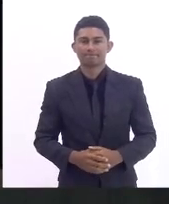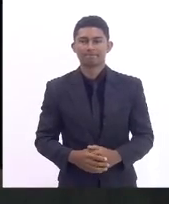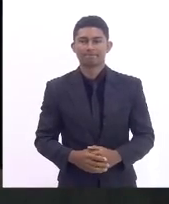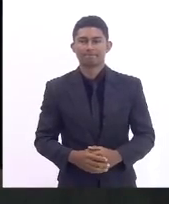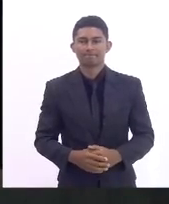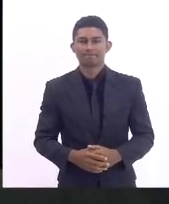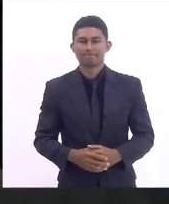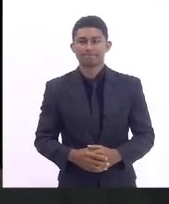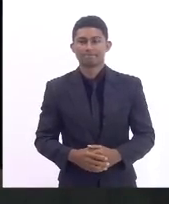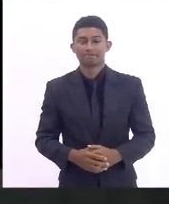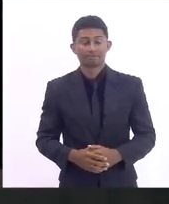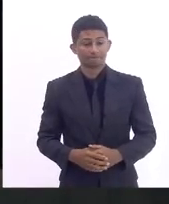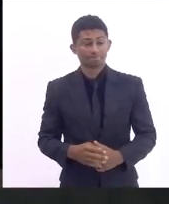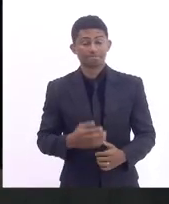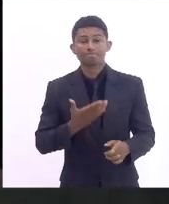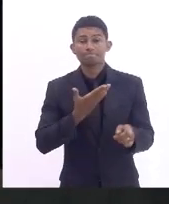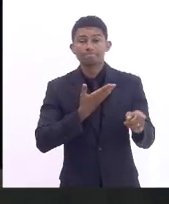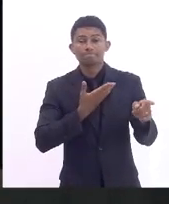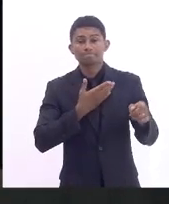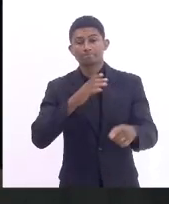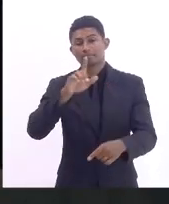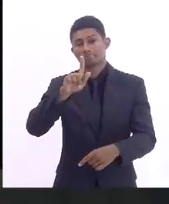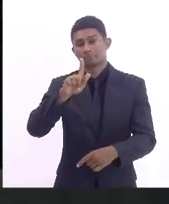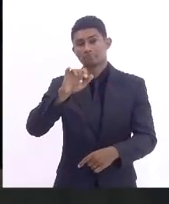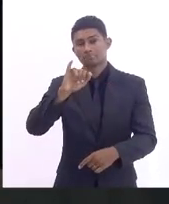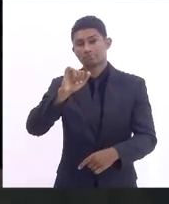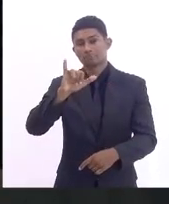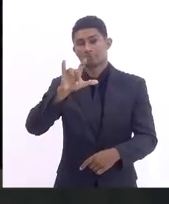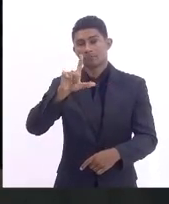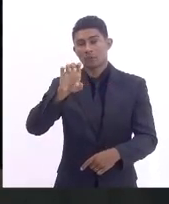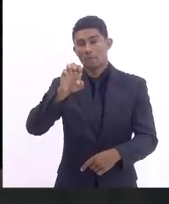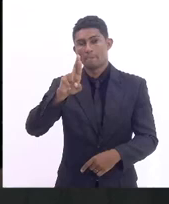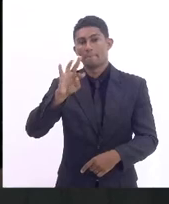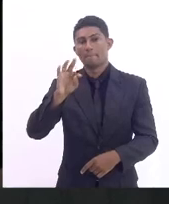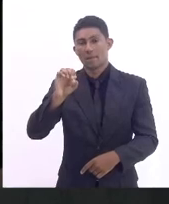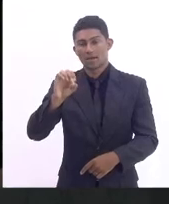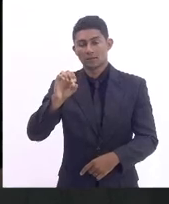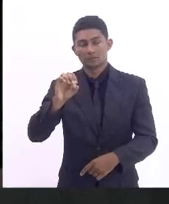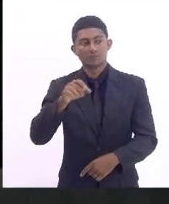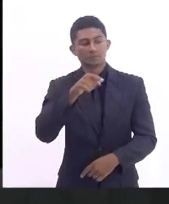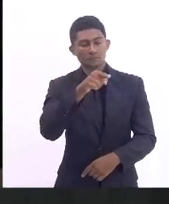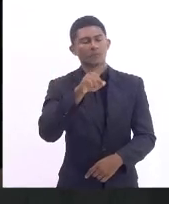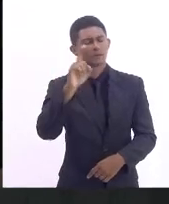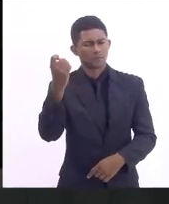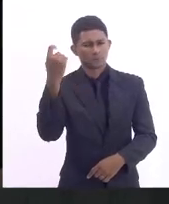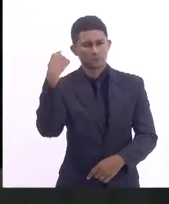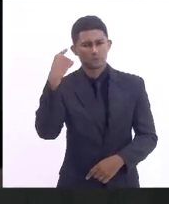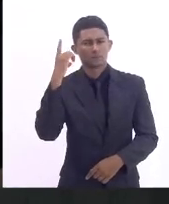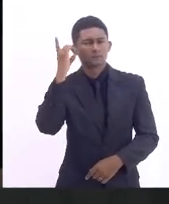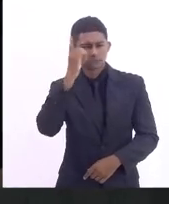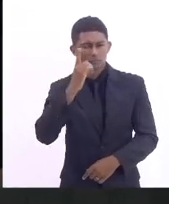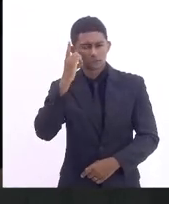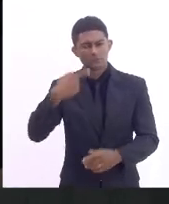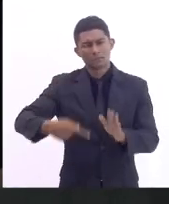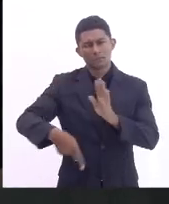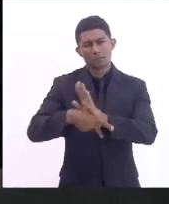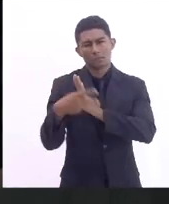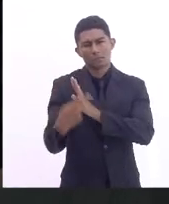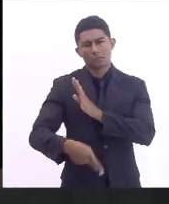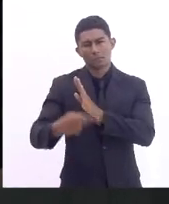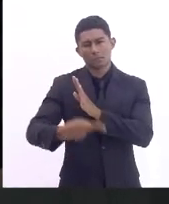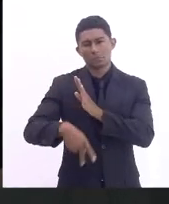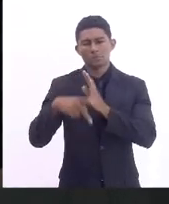companheiro Gilberto Palmares o que já foi deputado desta casa